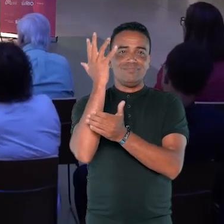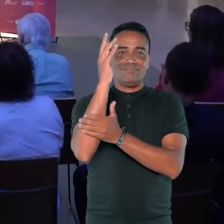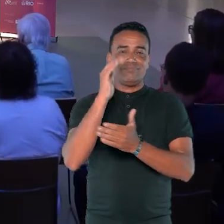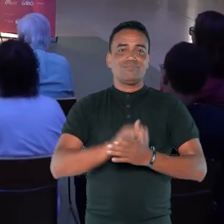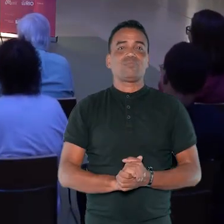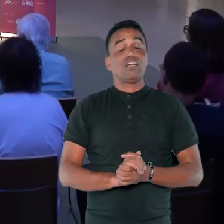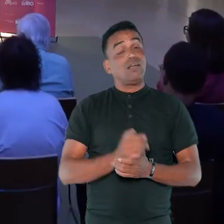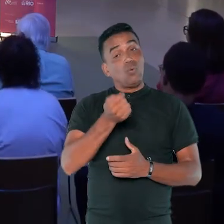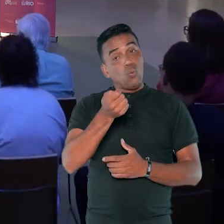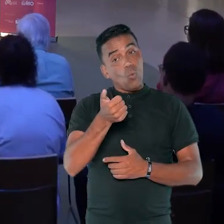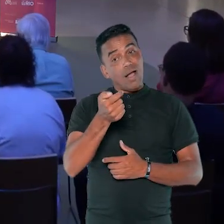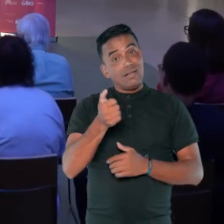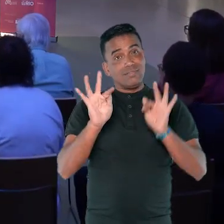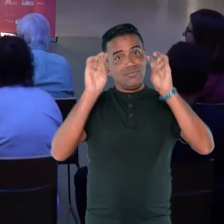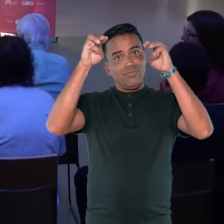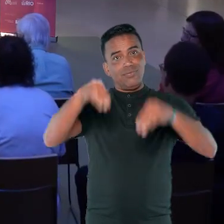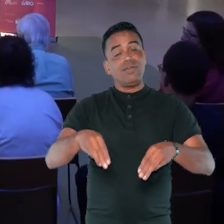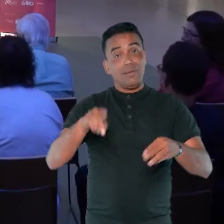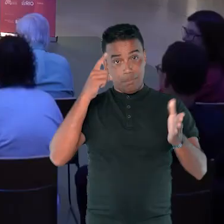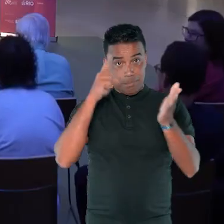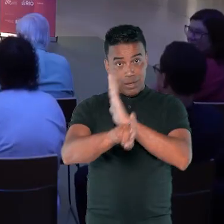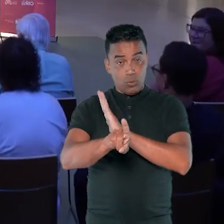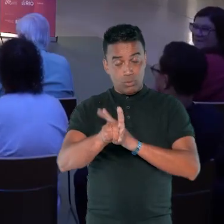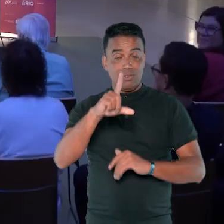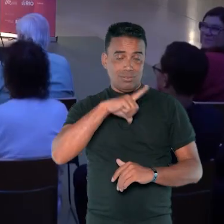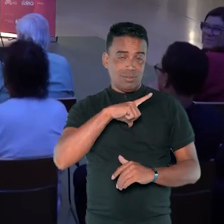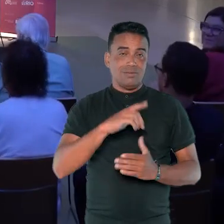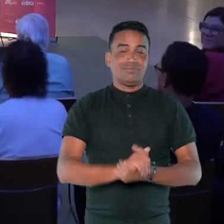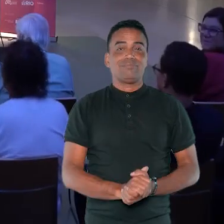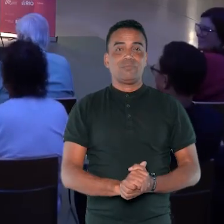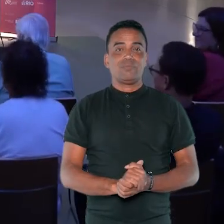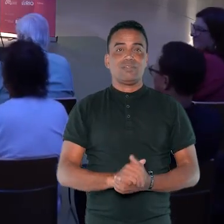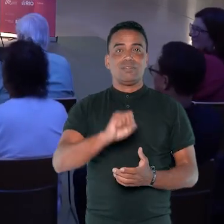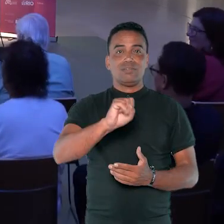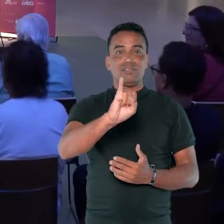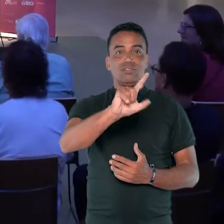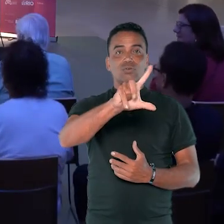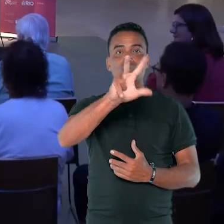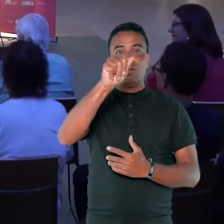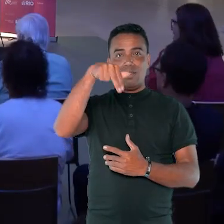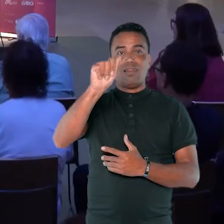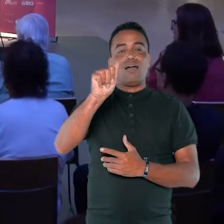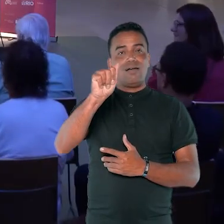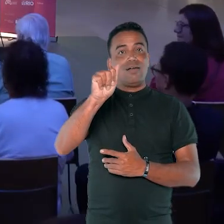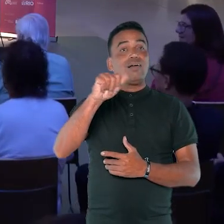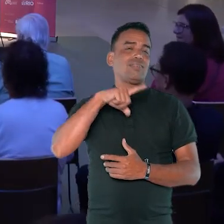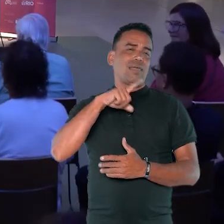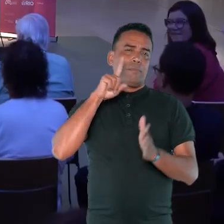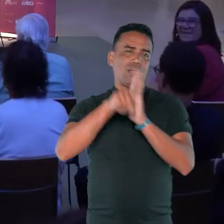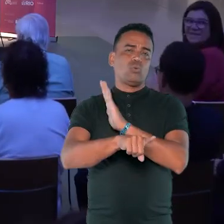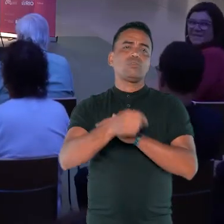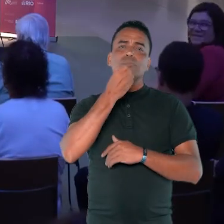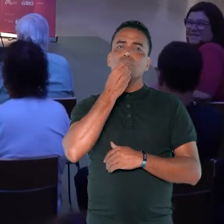Caminhando para o final já, vamos mais uma pergunta, por favor. Silvana? Ah, desculpe, Silvana, tem uma ali atrás. Boa noite, como é que